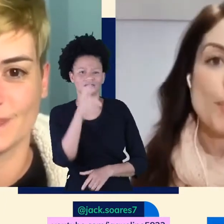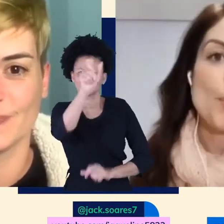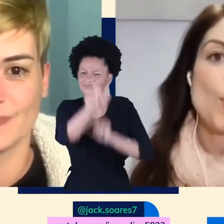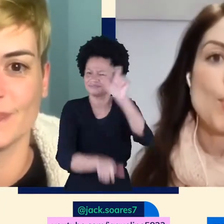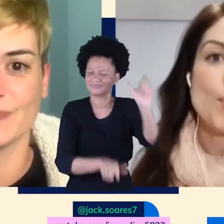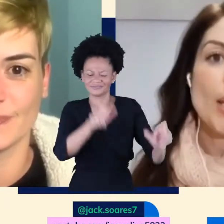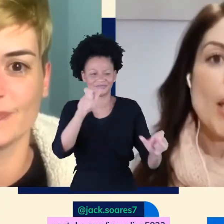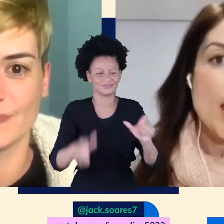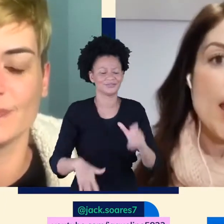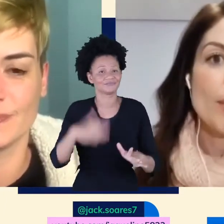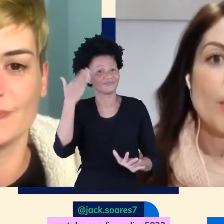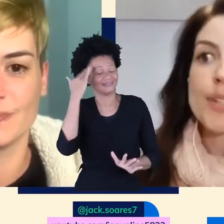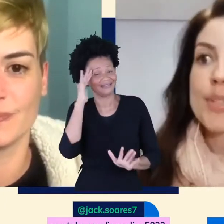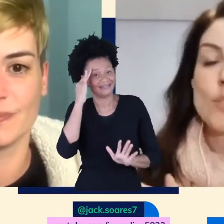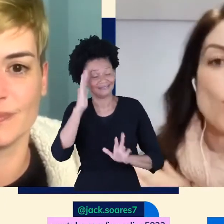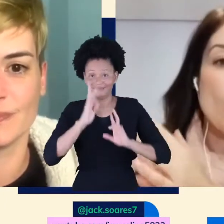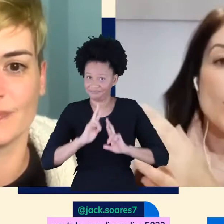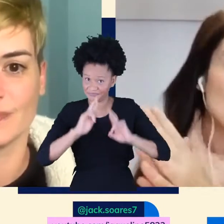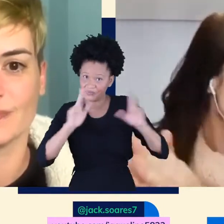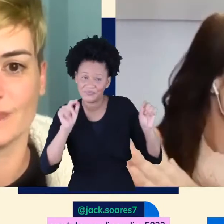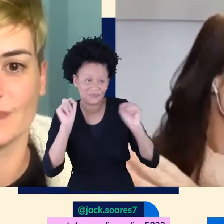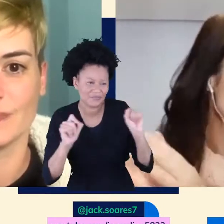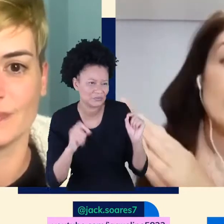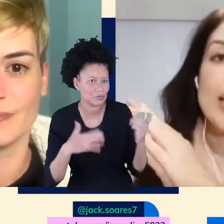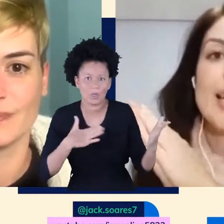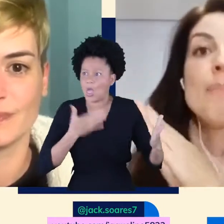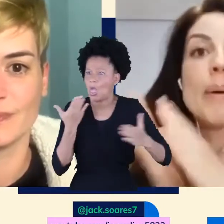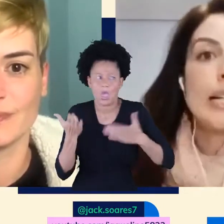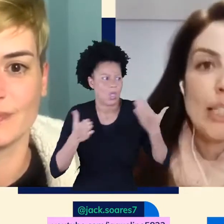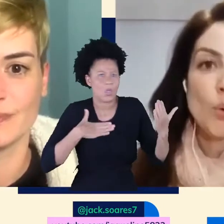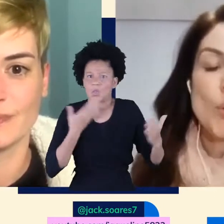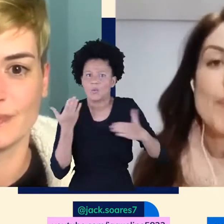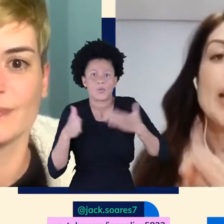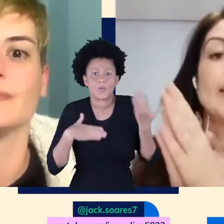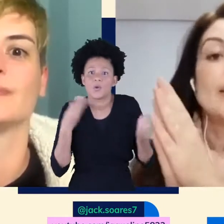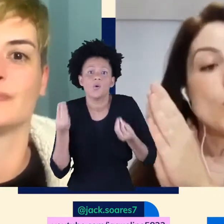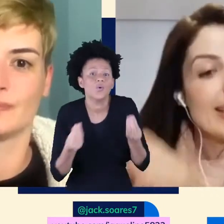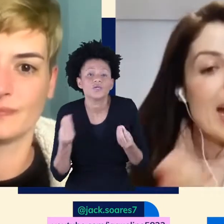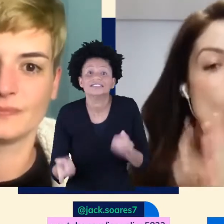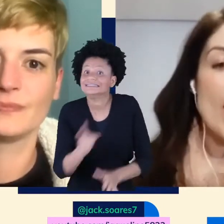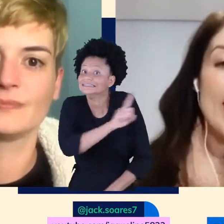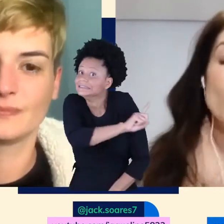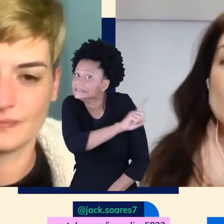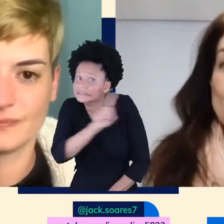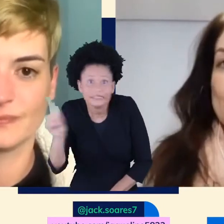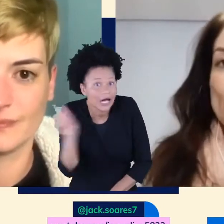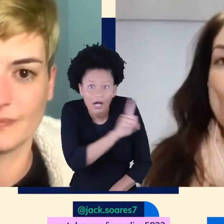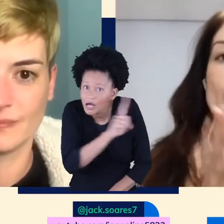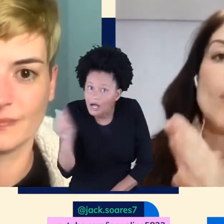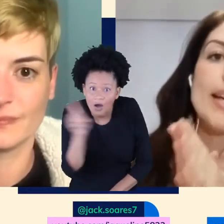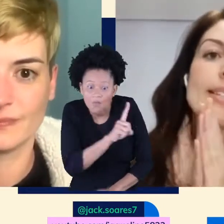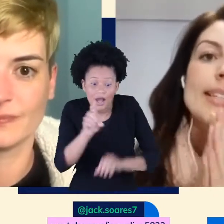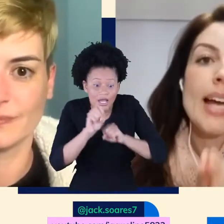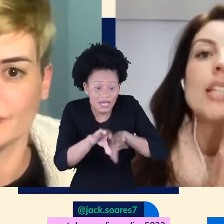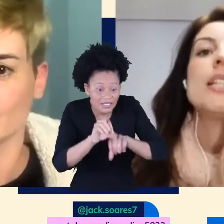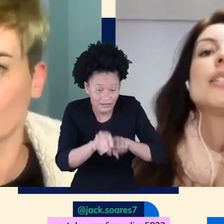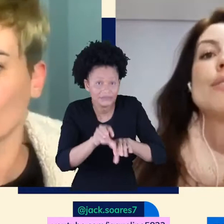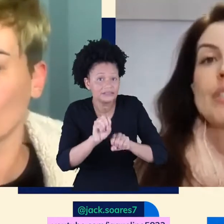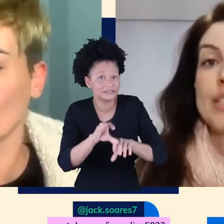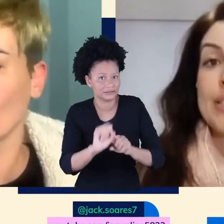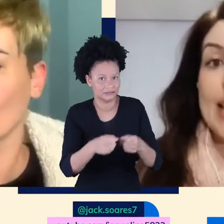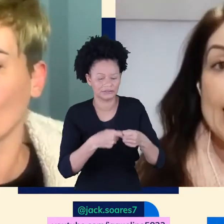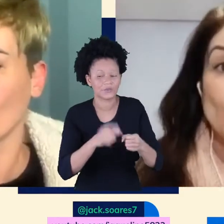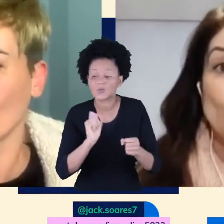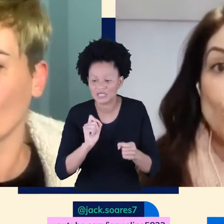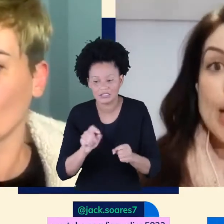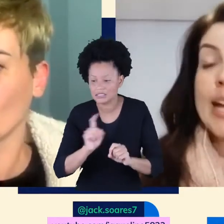trazendo para as pessoas o que é educação sexual e todo mundo fica naquele pânico. Então, o que não é educação sexual? Não é ensinar a criança a